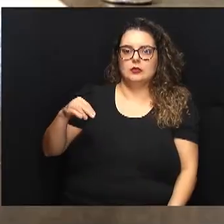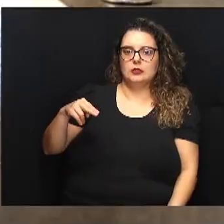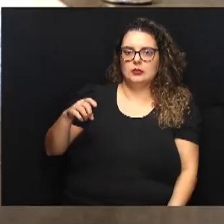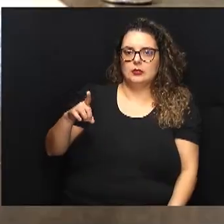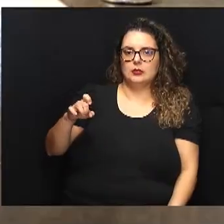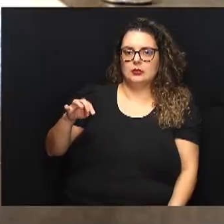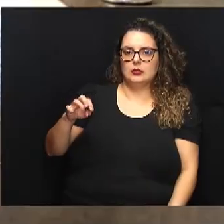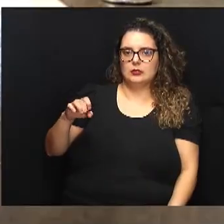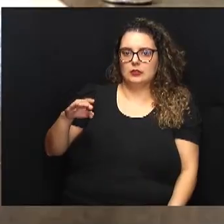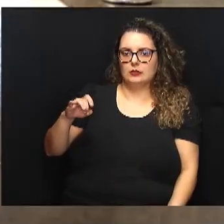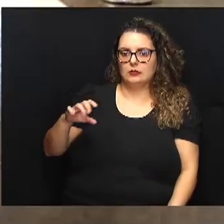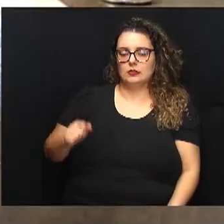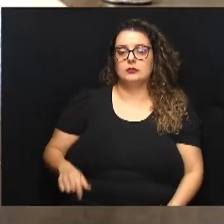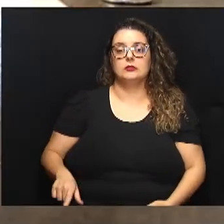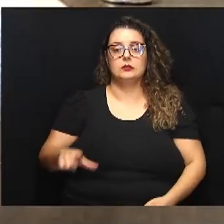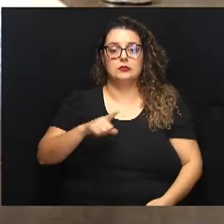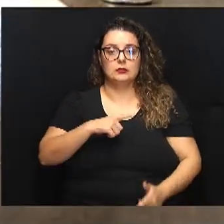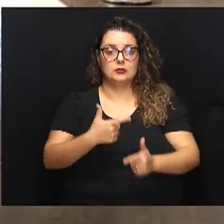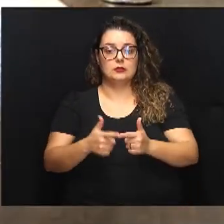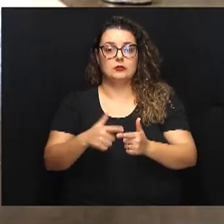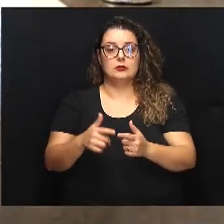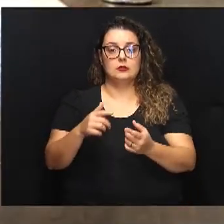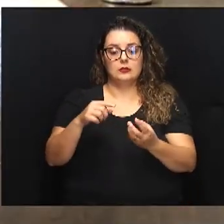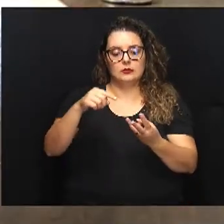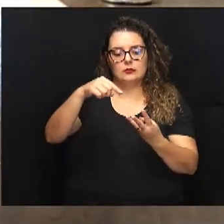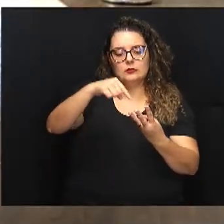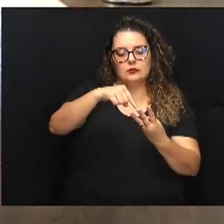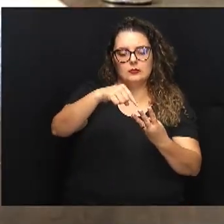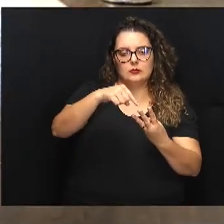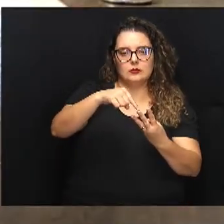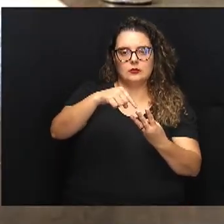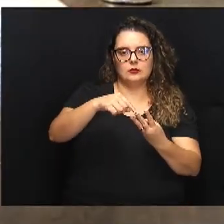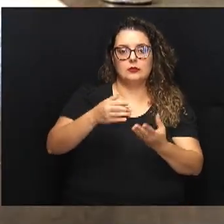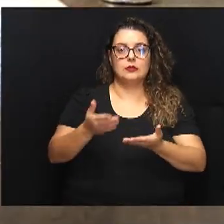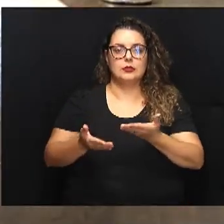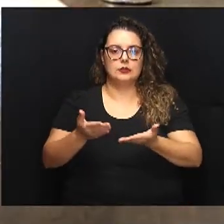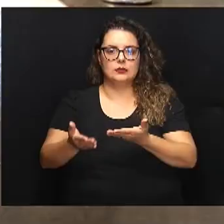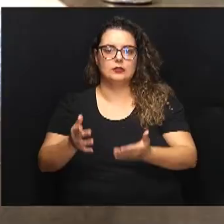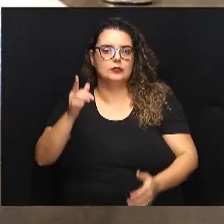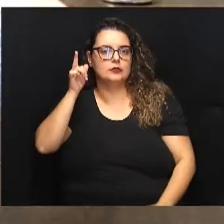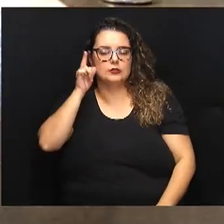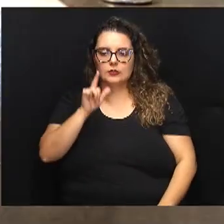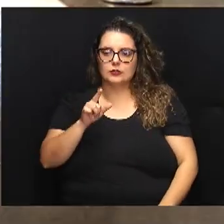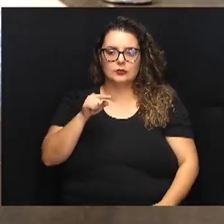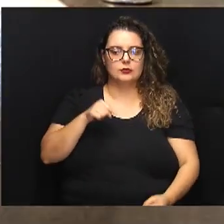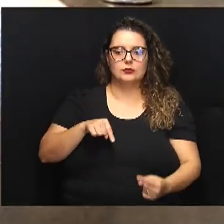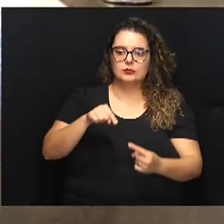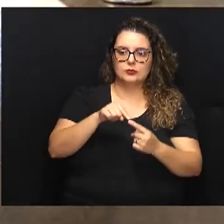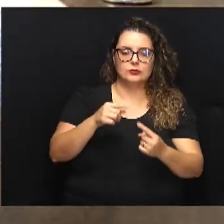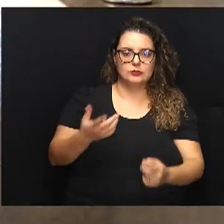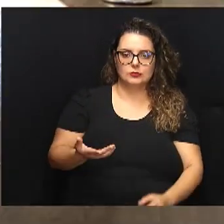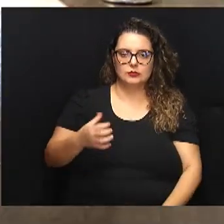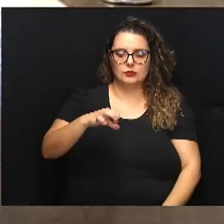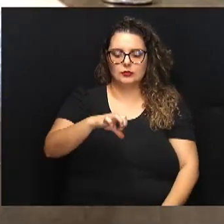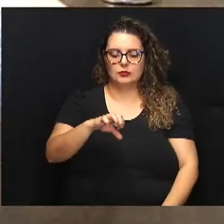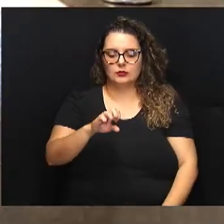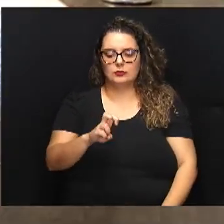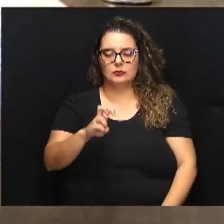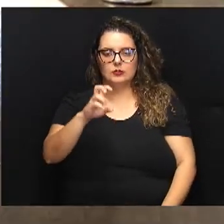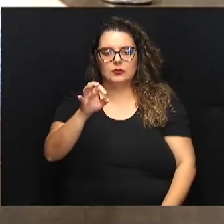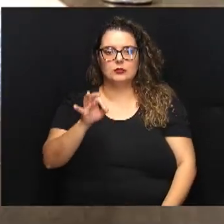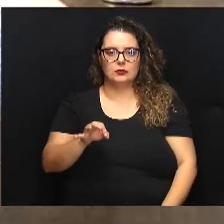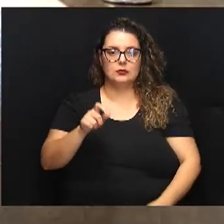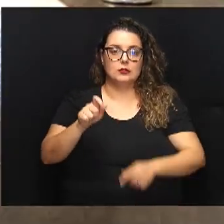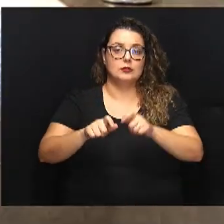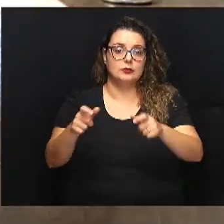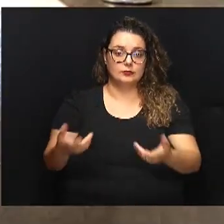gente tem hoje é justamente dessa meta do meio, das pessoas que estão em tratamento. A gente não conseguiu atingir ainda 95% das